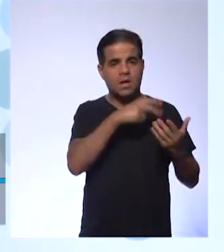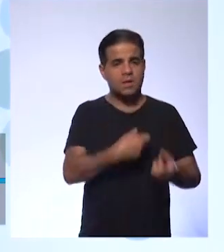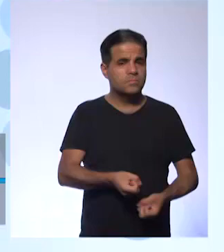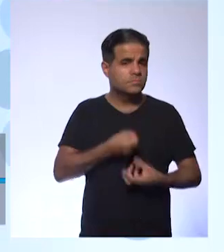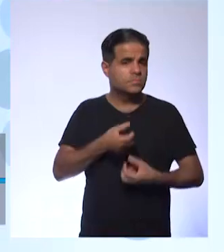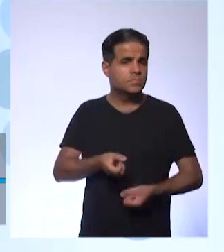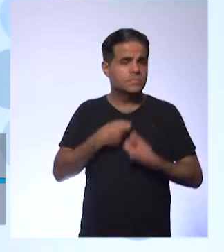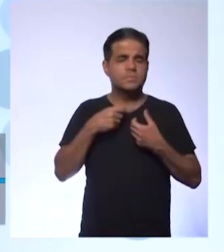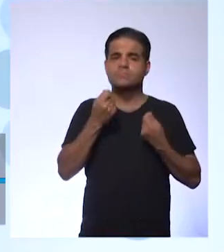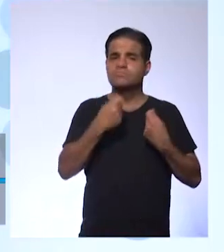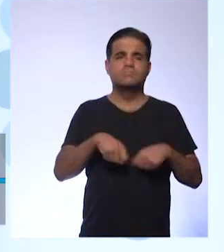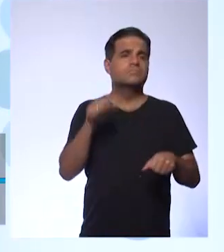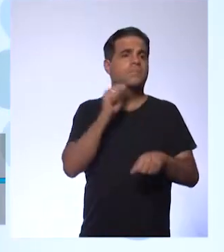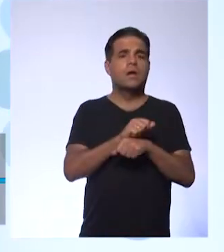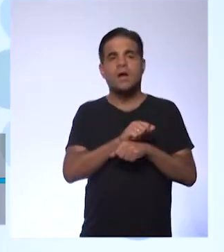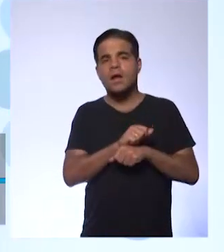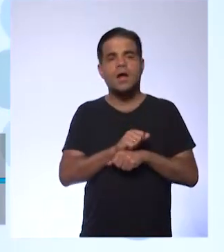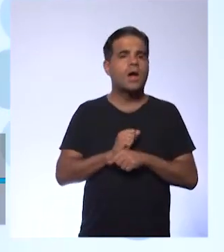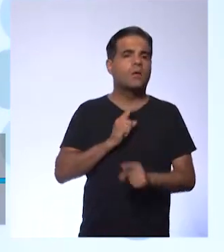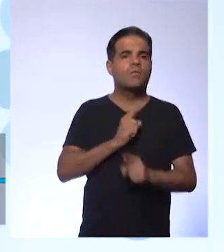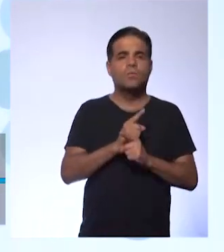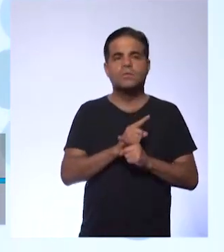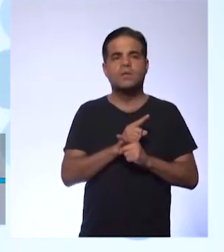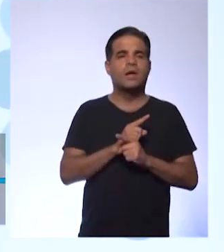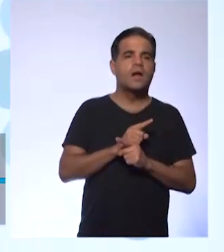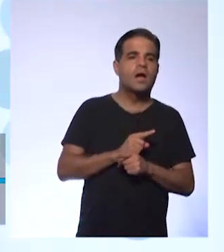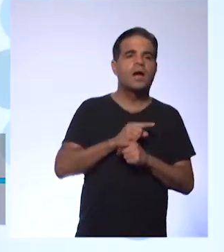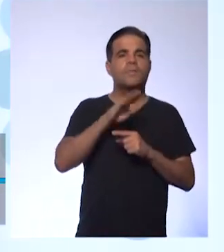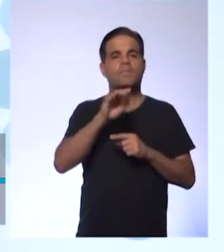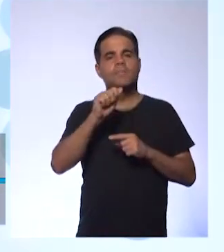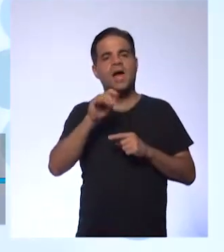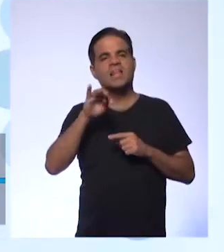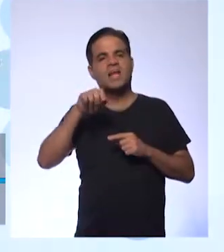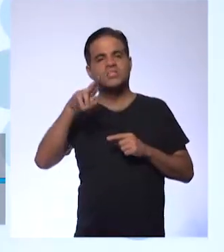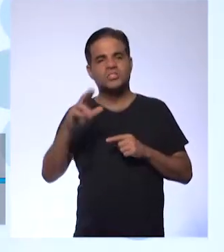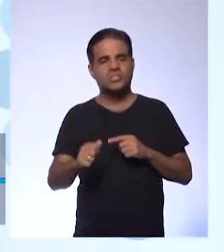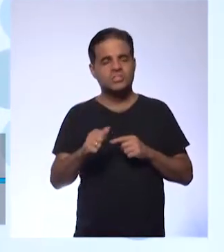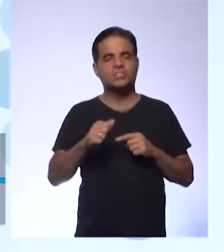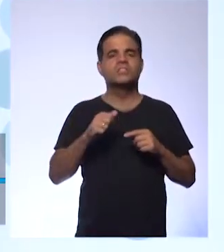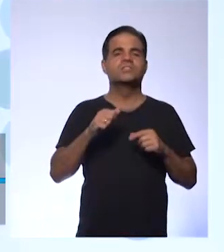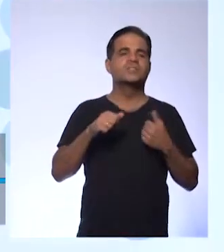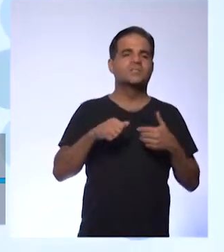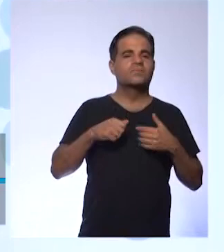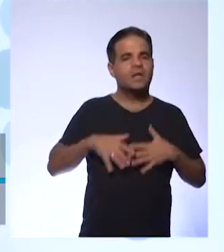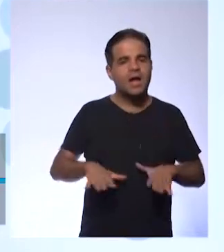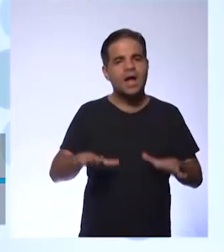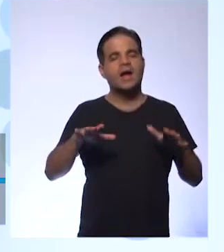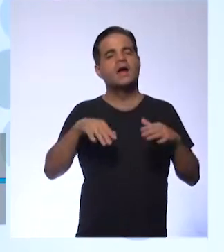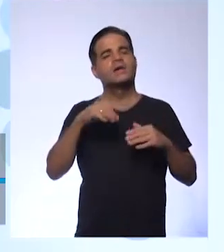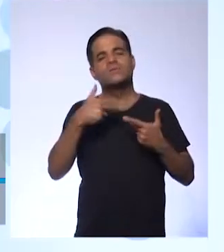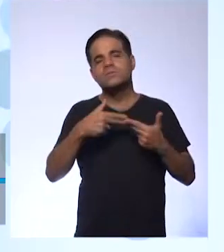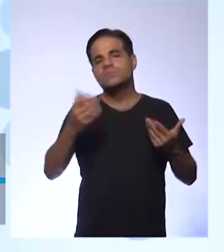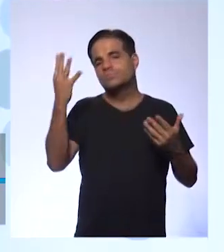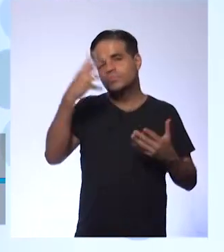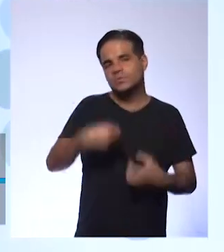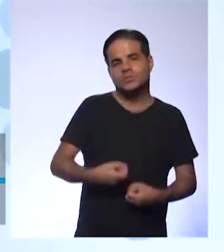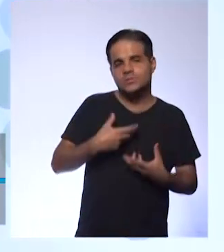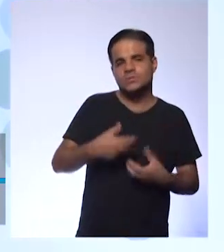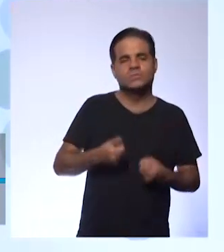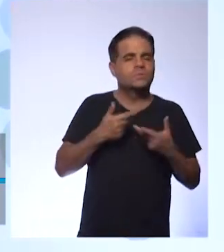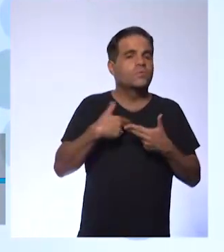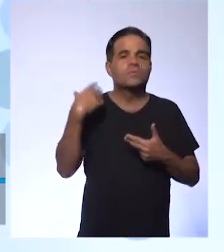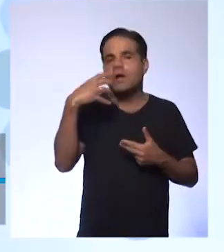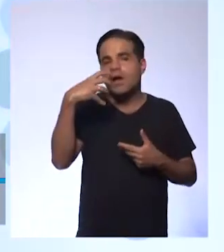não vão esperar encontrar ali um batatinha quando nasce, rama pelo chão, menininha quando nasce, põe a mão no coração. Não é só